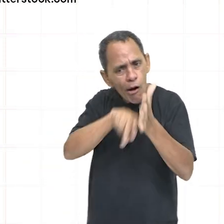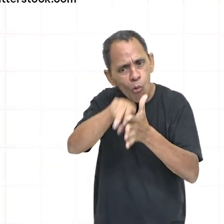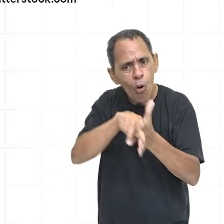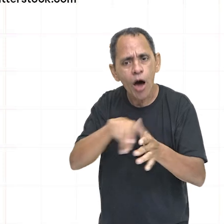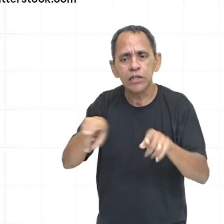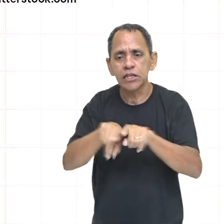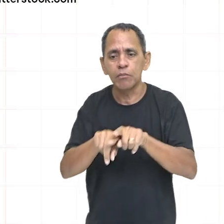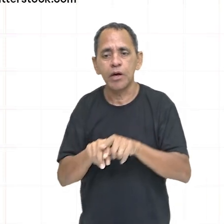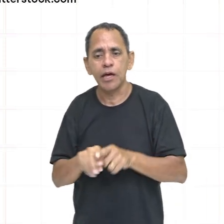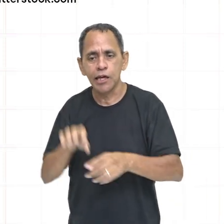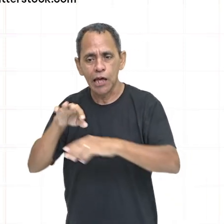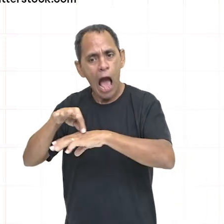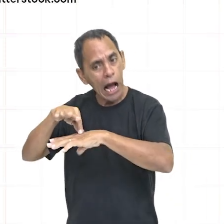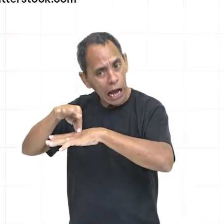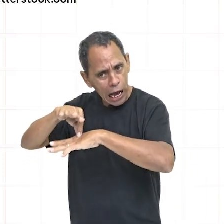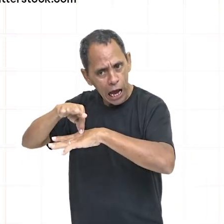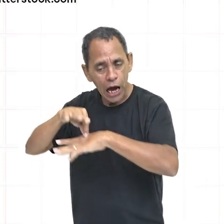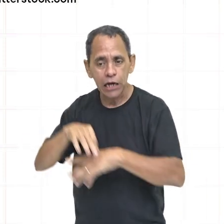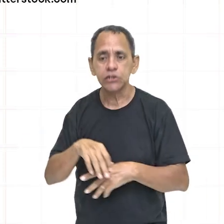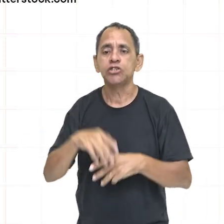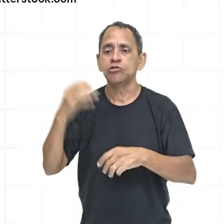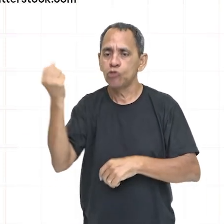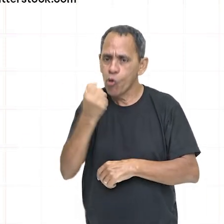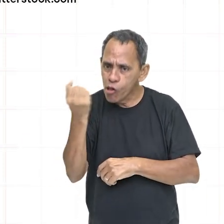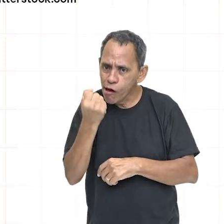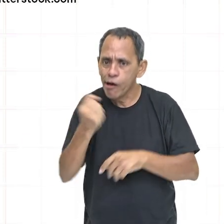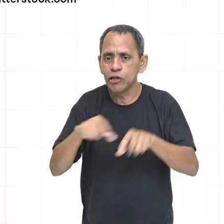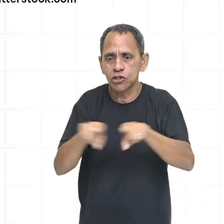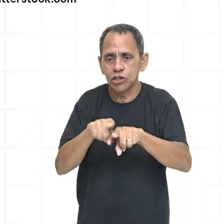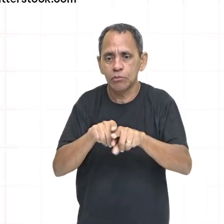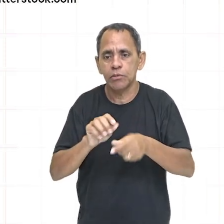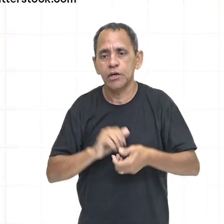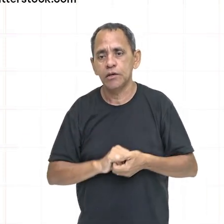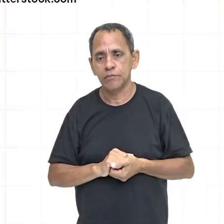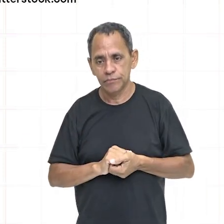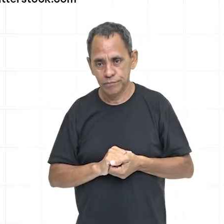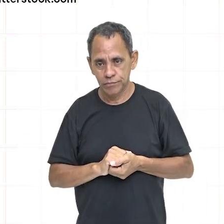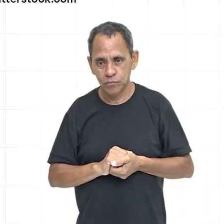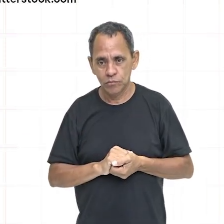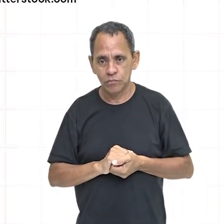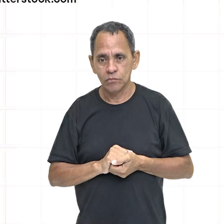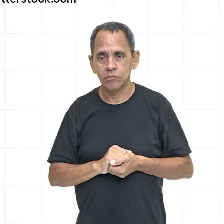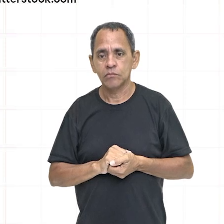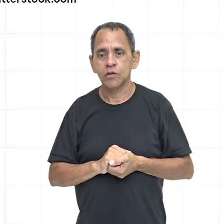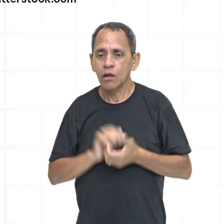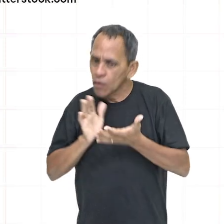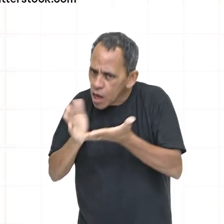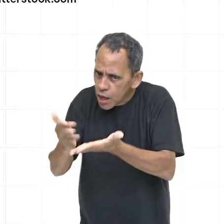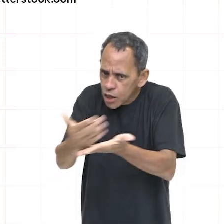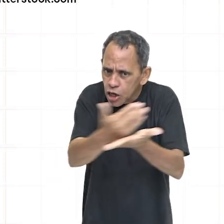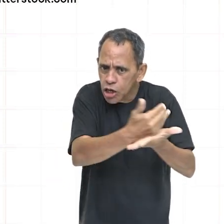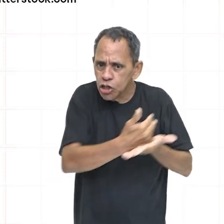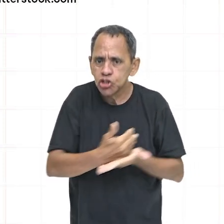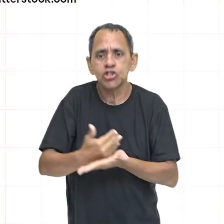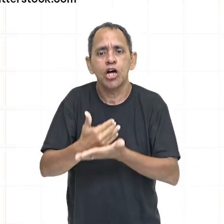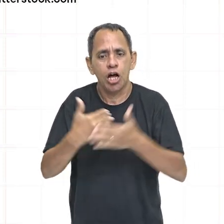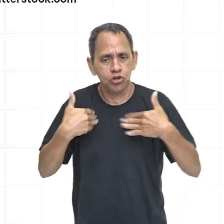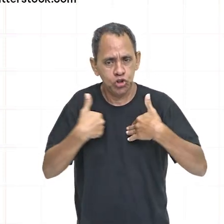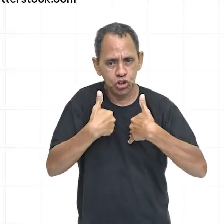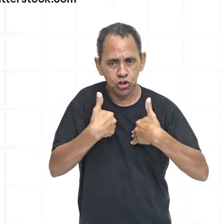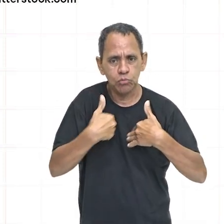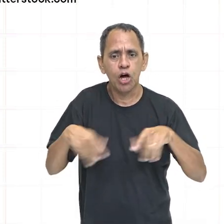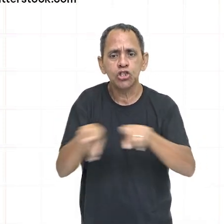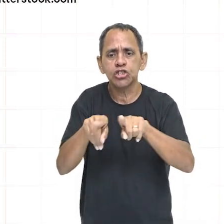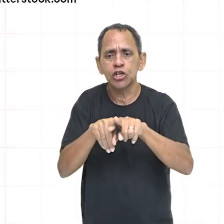lã. Então, enquanto vivas ainda, também tem a questão do leite, que é retirado ali dos ovinos e também